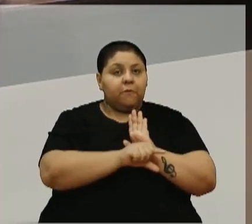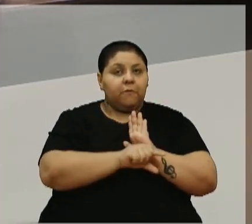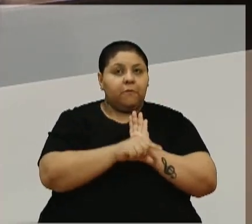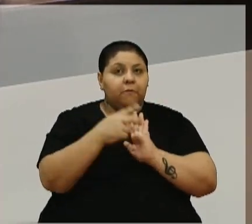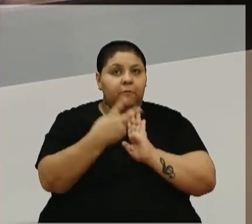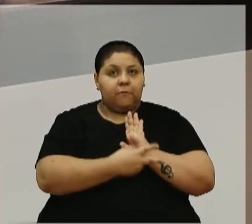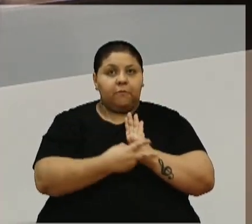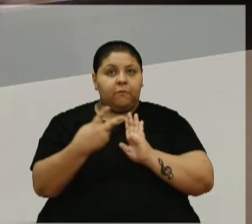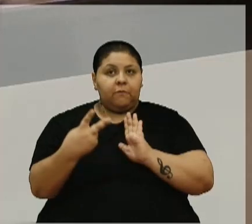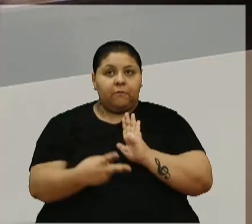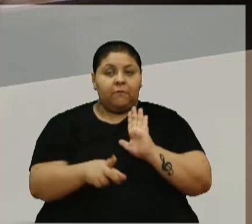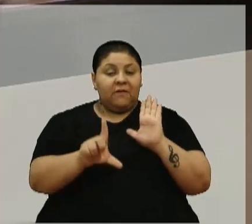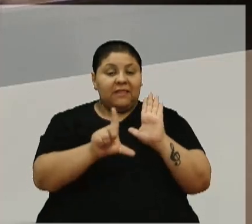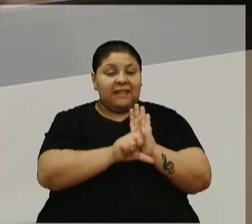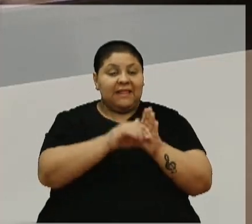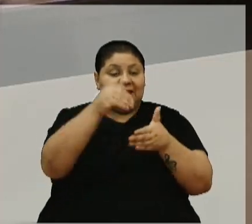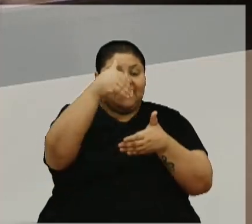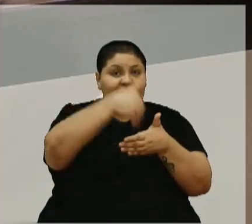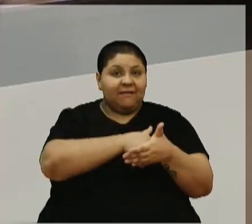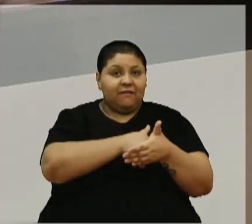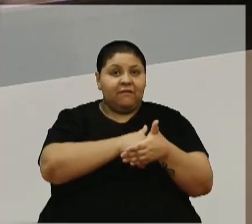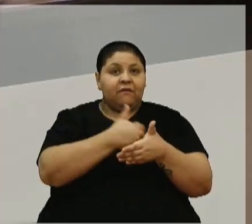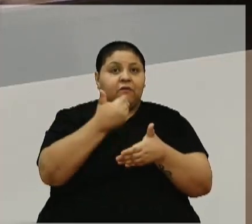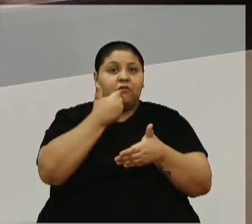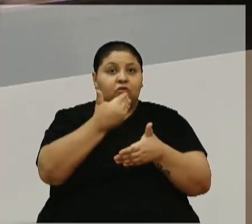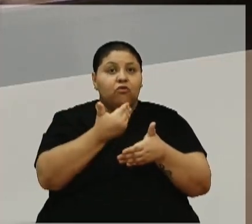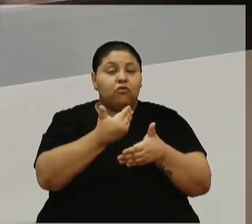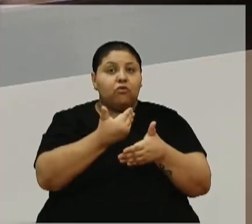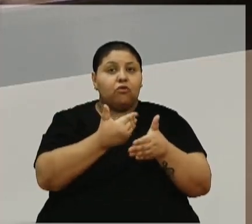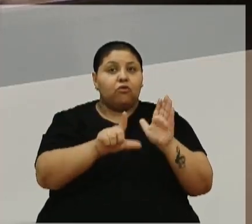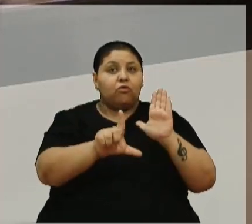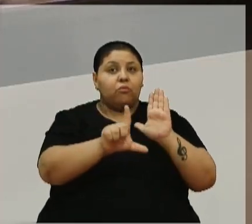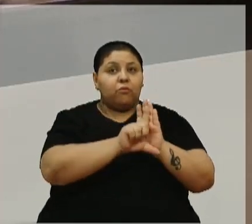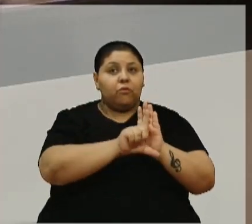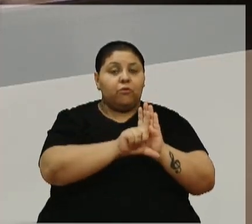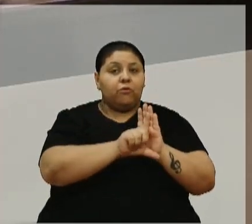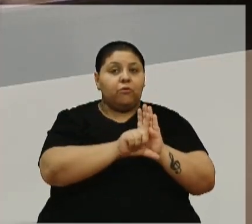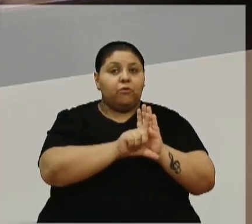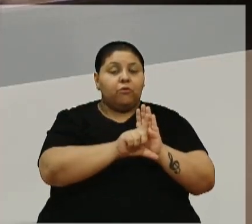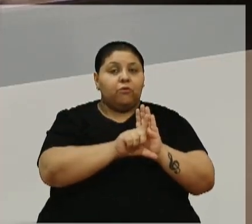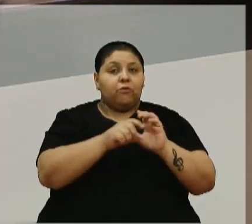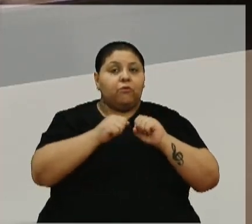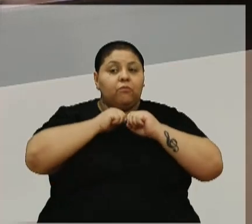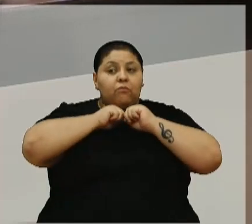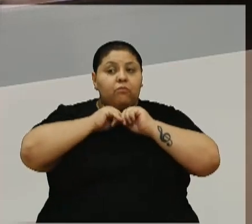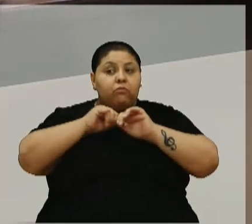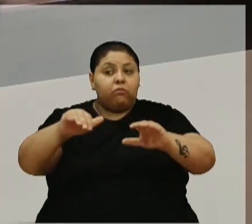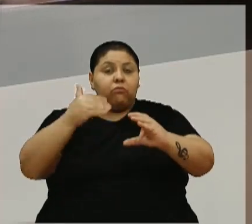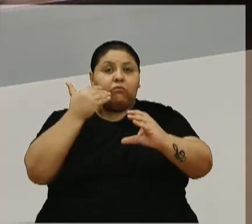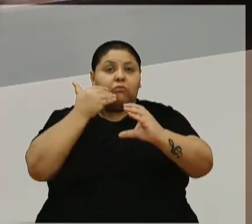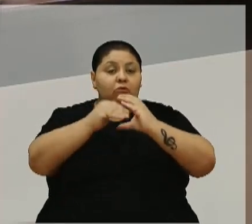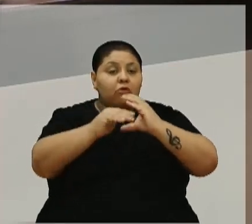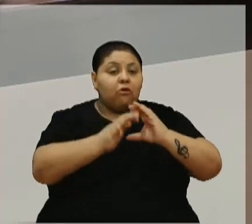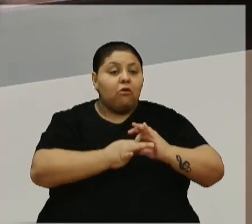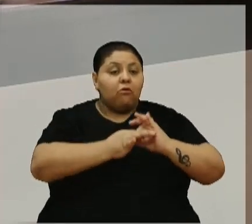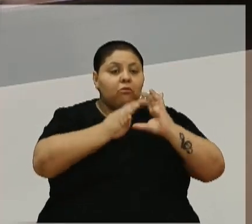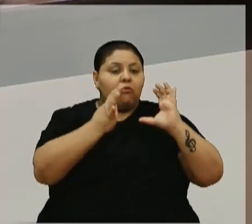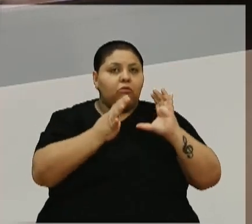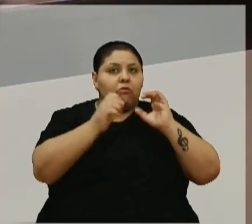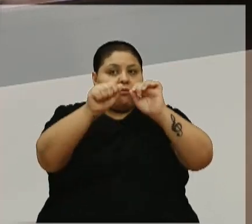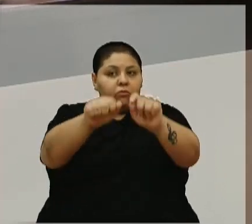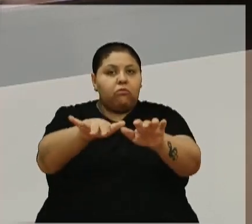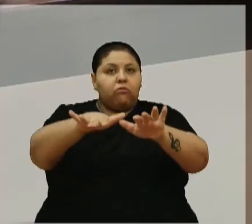do Regimento Interno, determina que o projeto de decreto legislativo é a proposição destinada à deliberação do